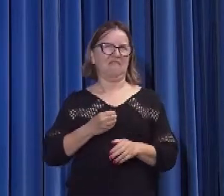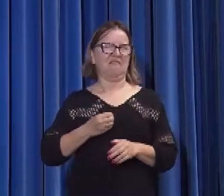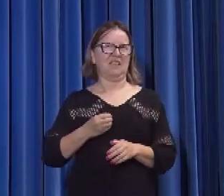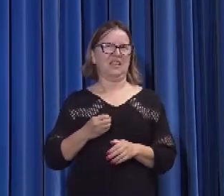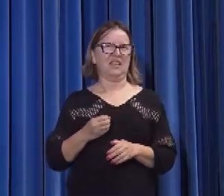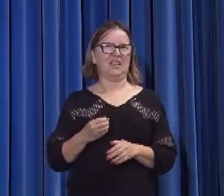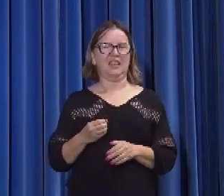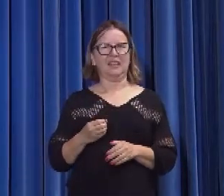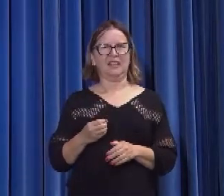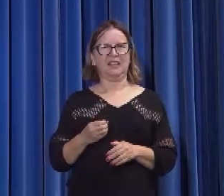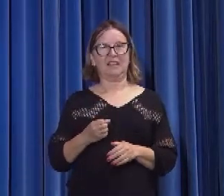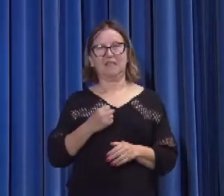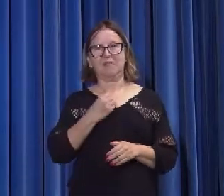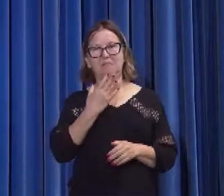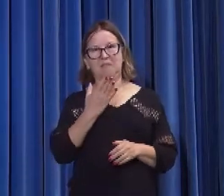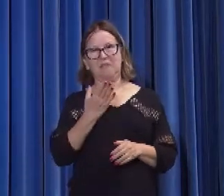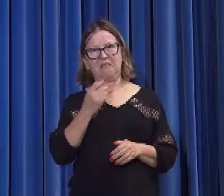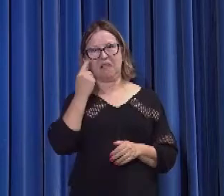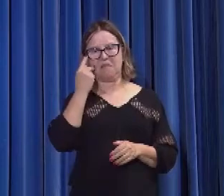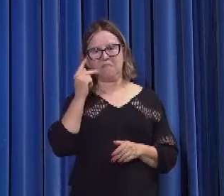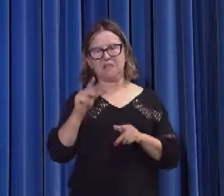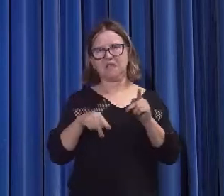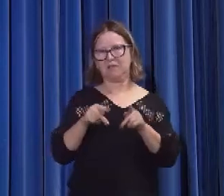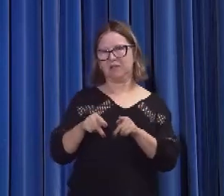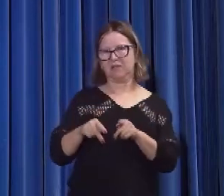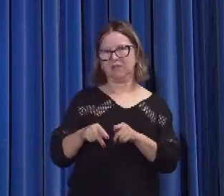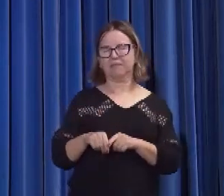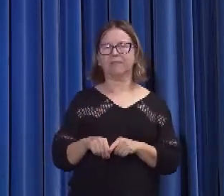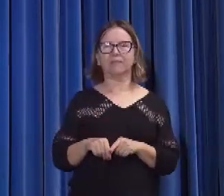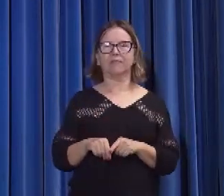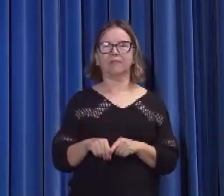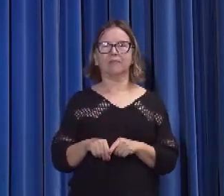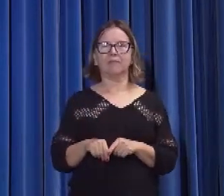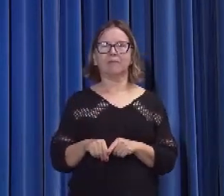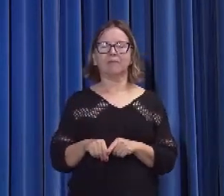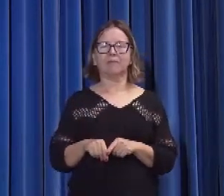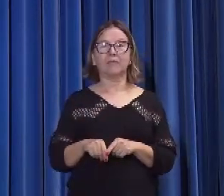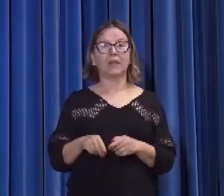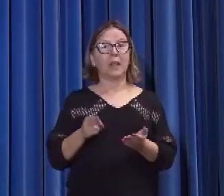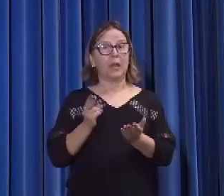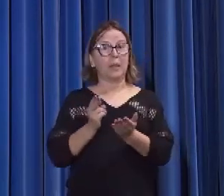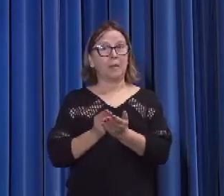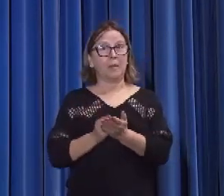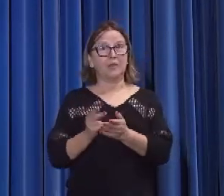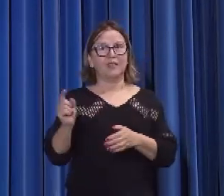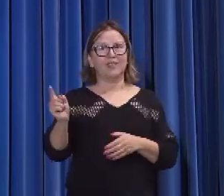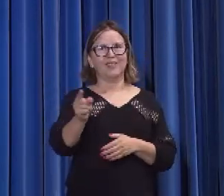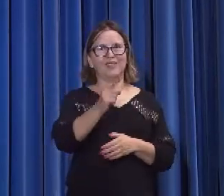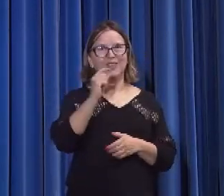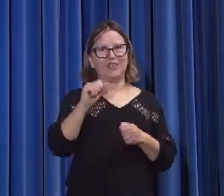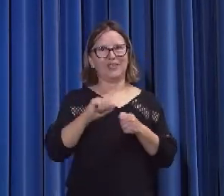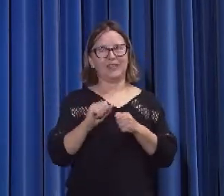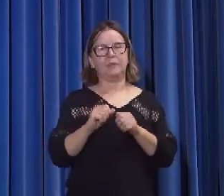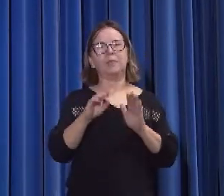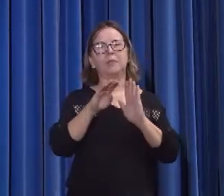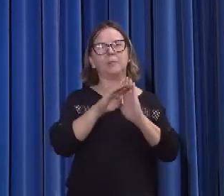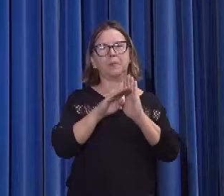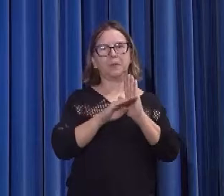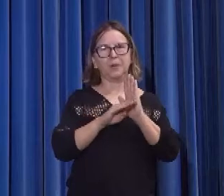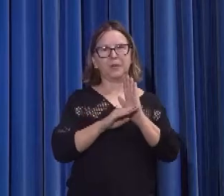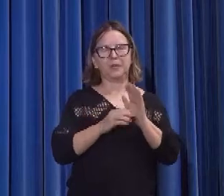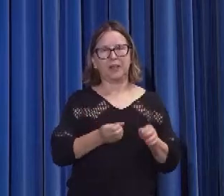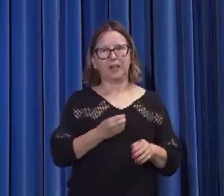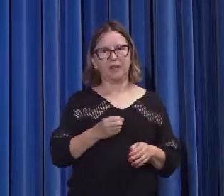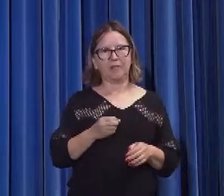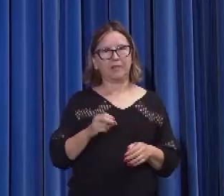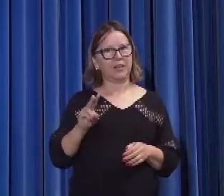sem aflições nesse mundo. Por mais que nós façamos planos, a vida nunca será como desejamos ou estabelecemos, mas